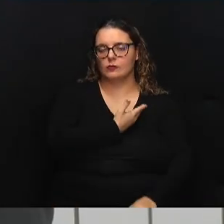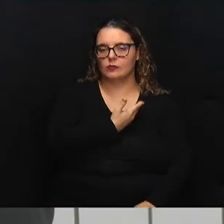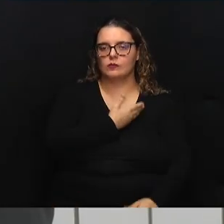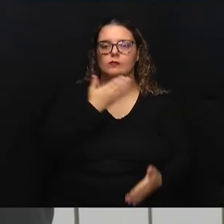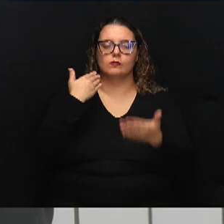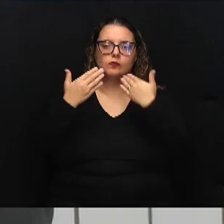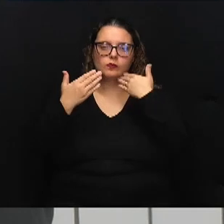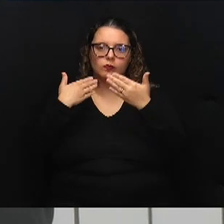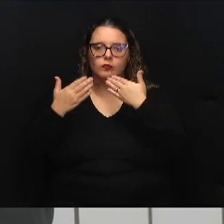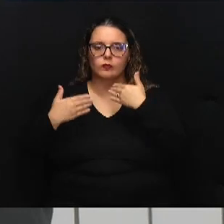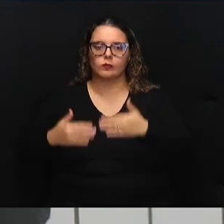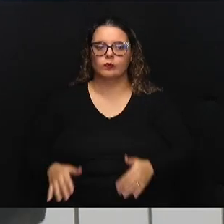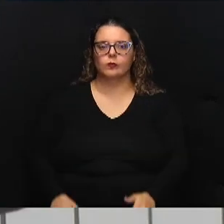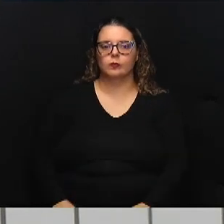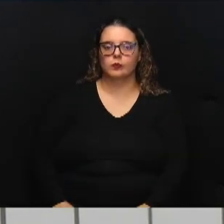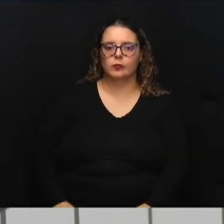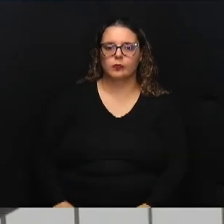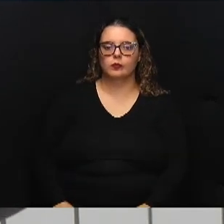conversar,